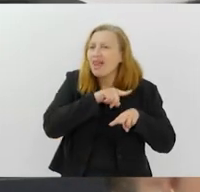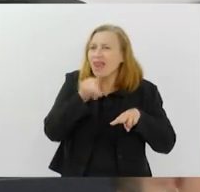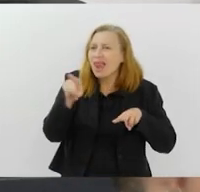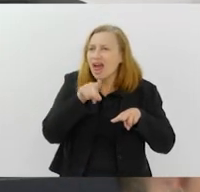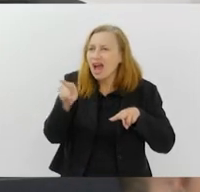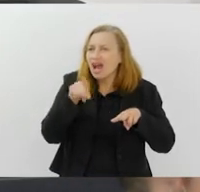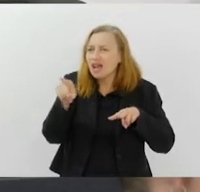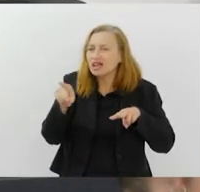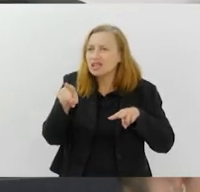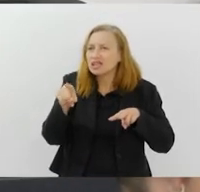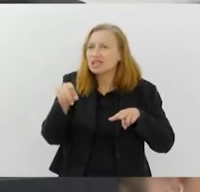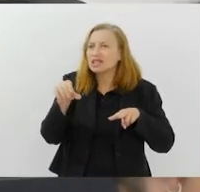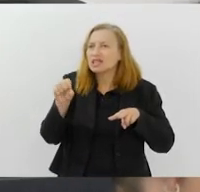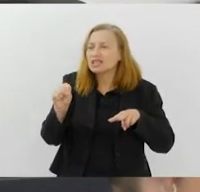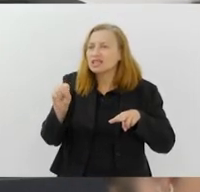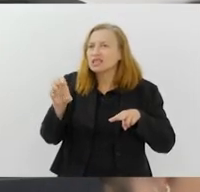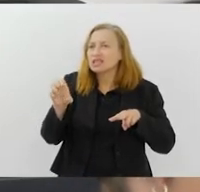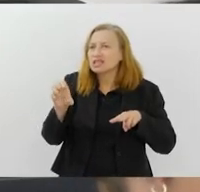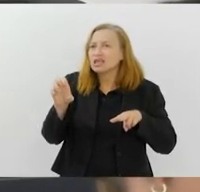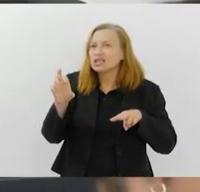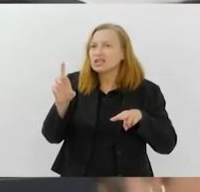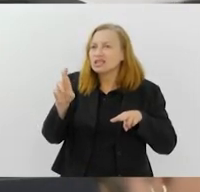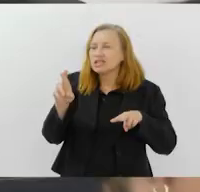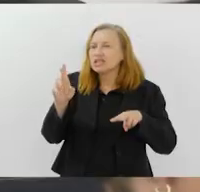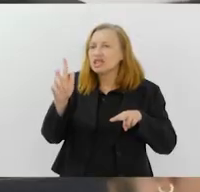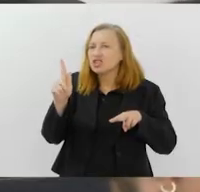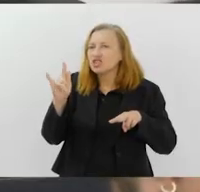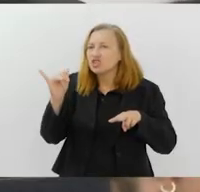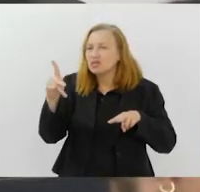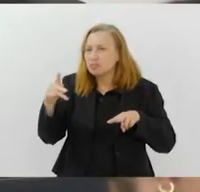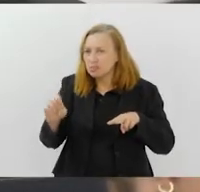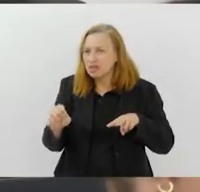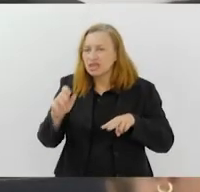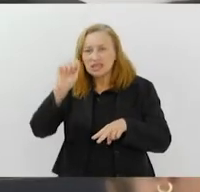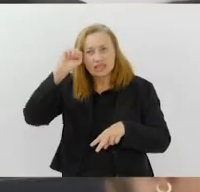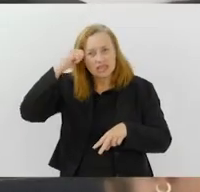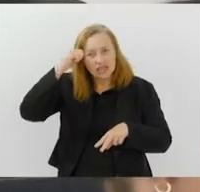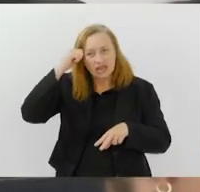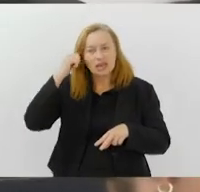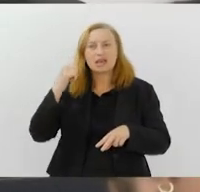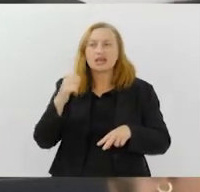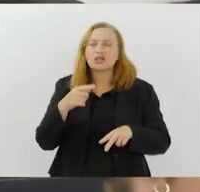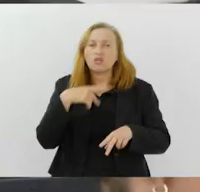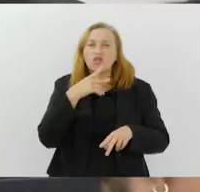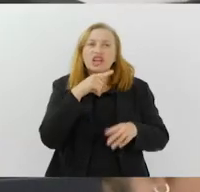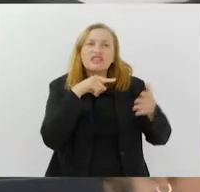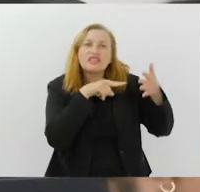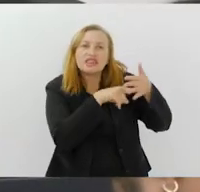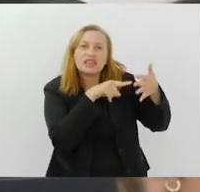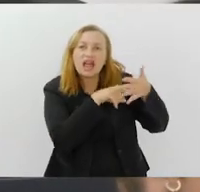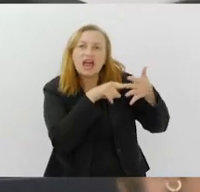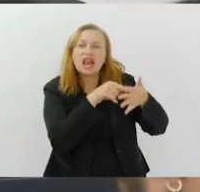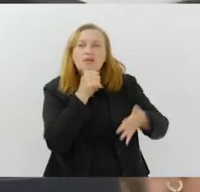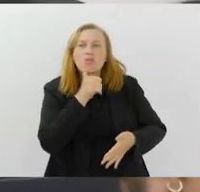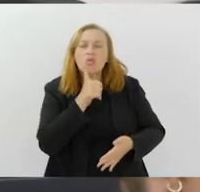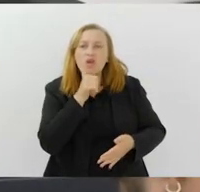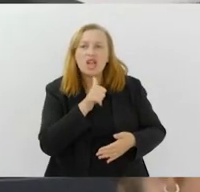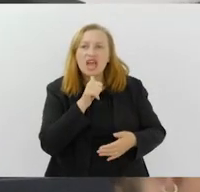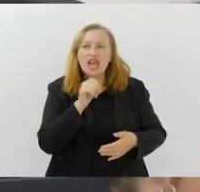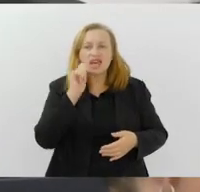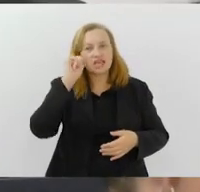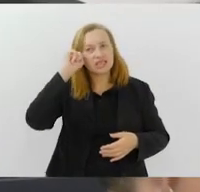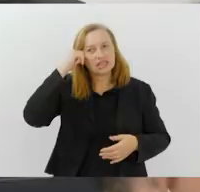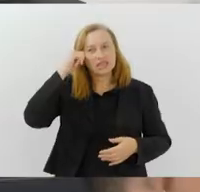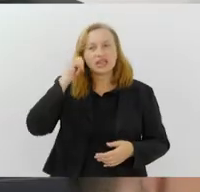humilhado lá em Sergipe negro o que eu tô falando é dela mulher negra que foi